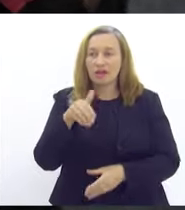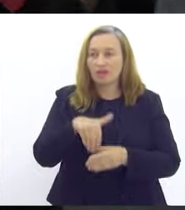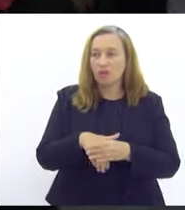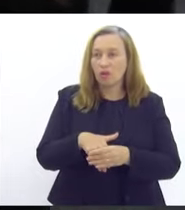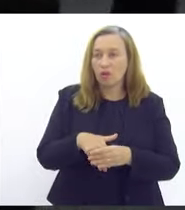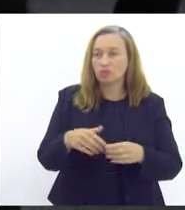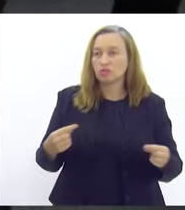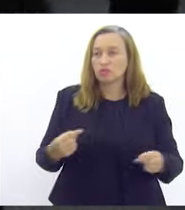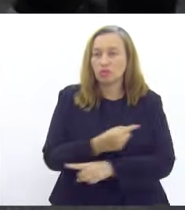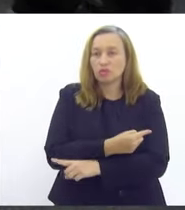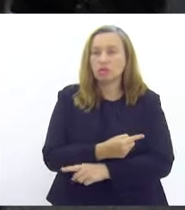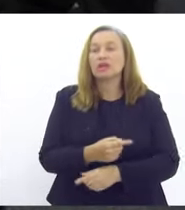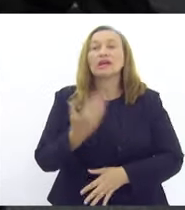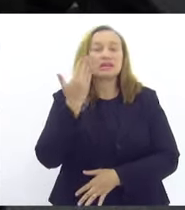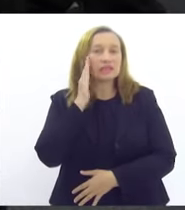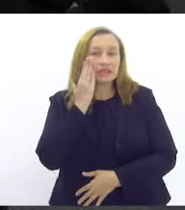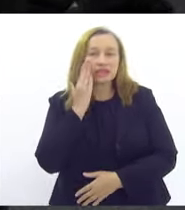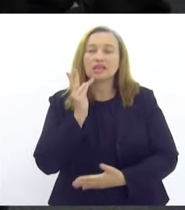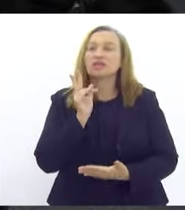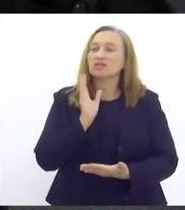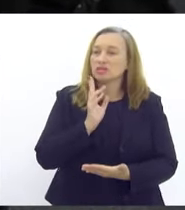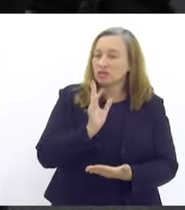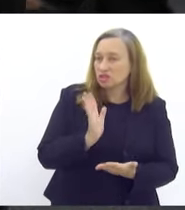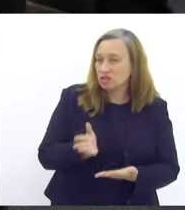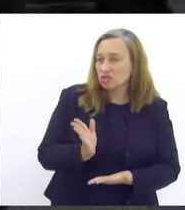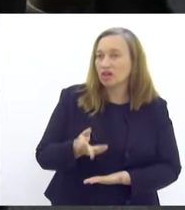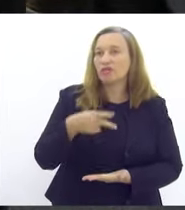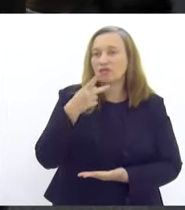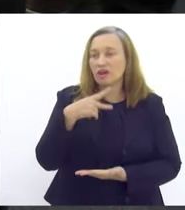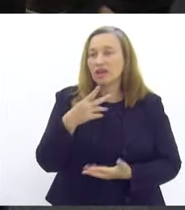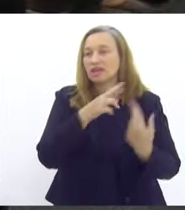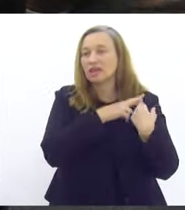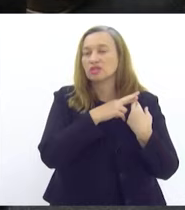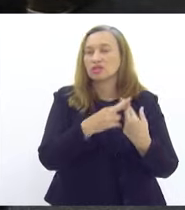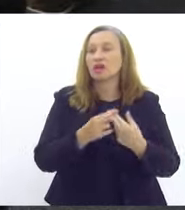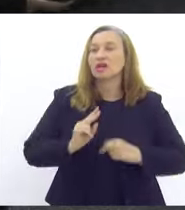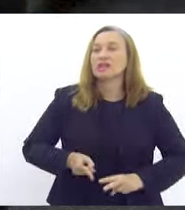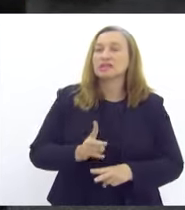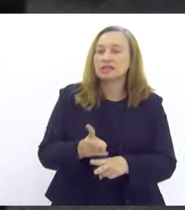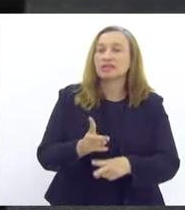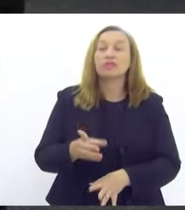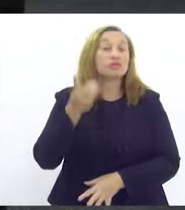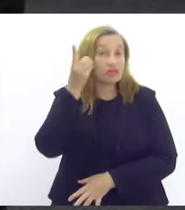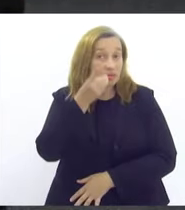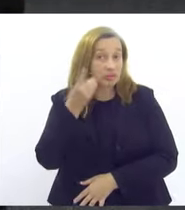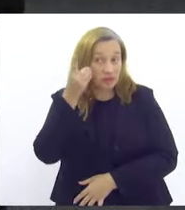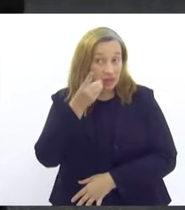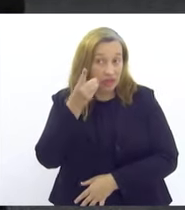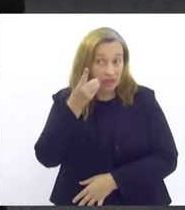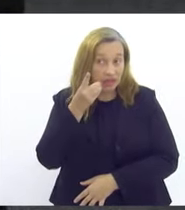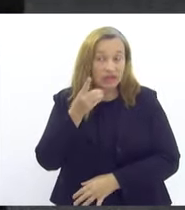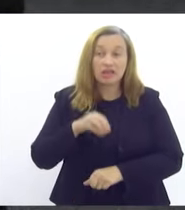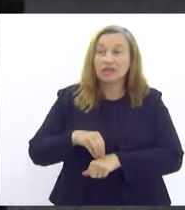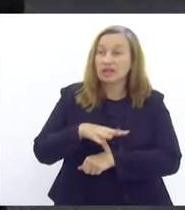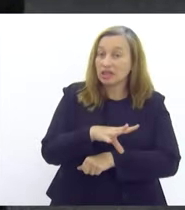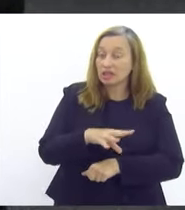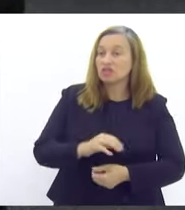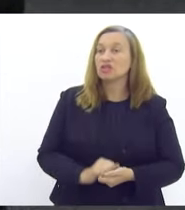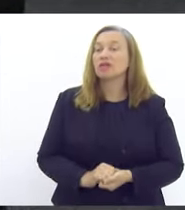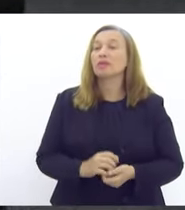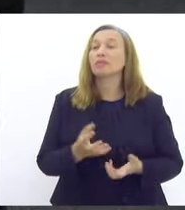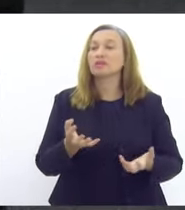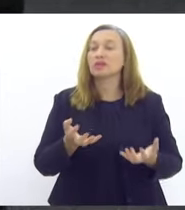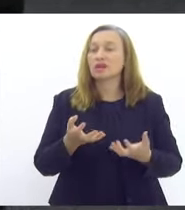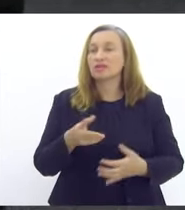abstenção, entendendo que, como já foi dito aqui, a responsabilidade é sempre do deputado que a indica, mas eu